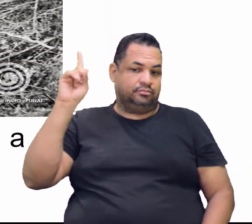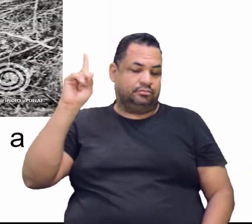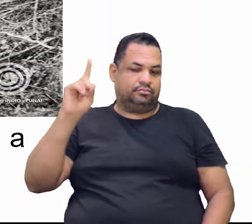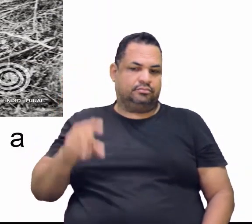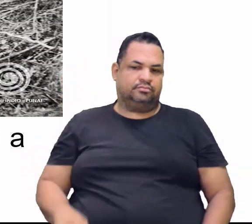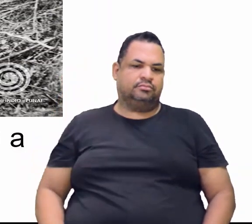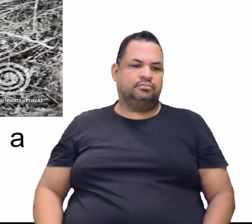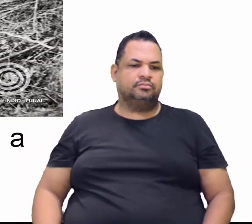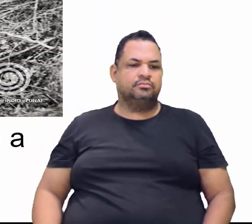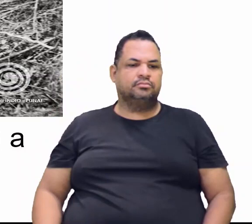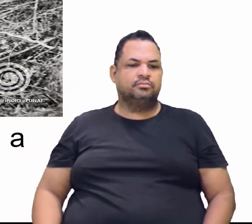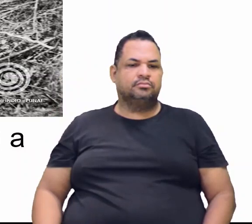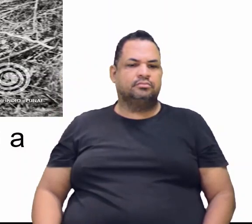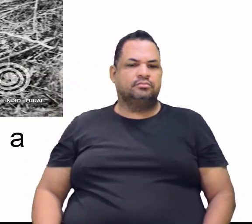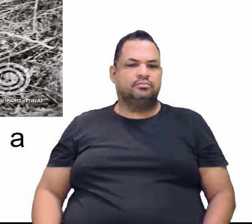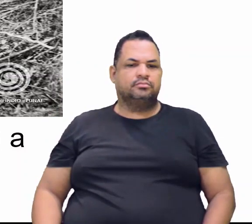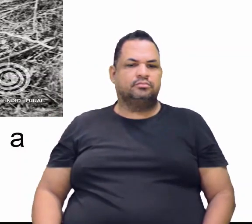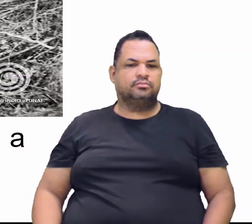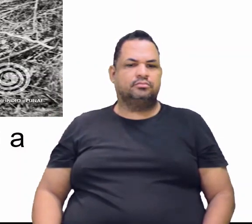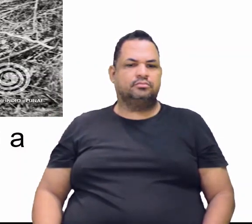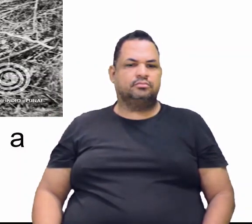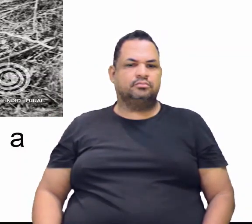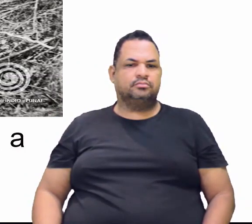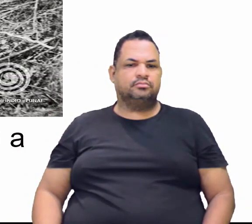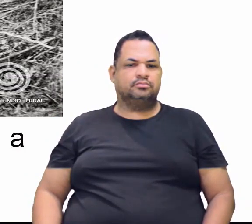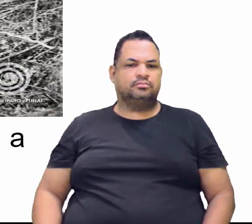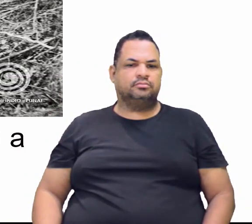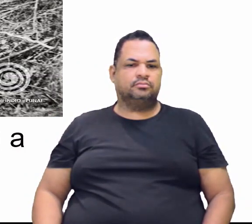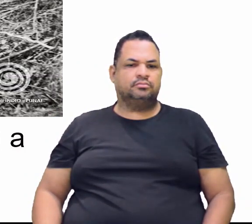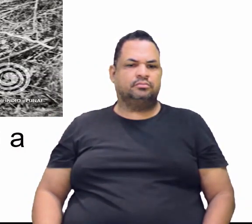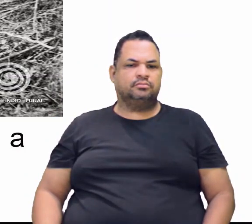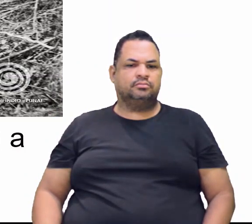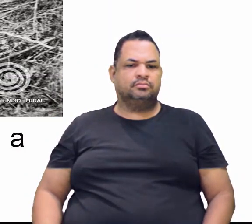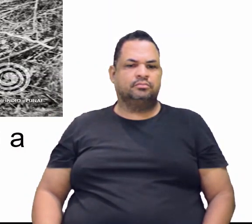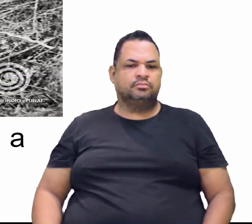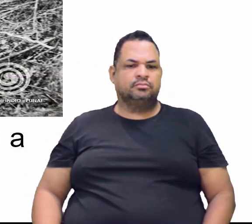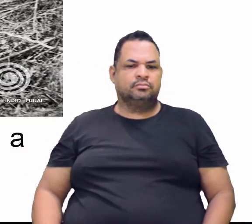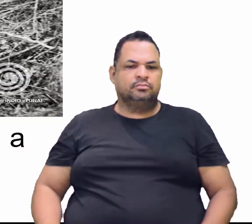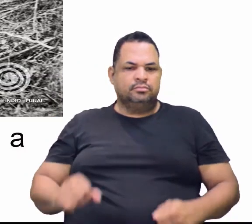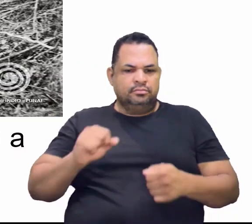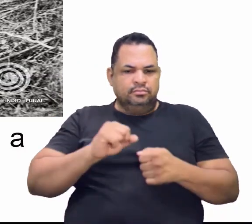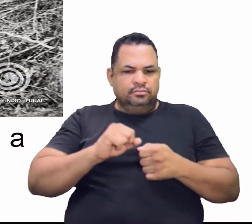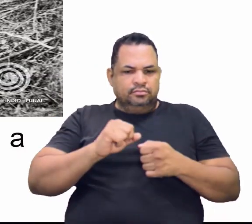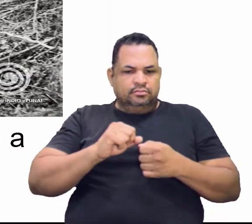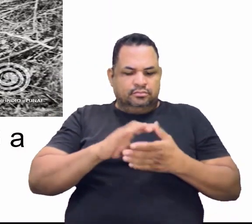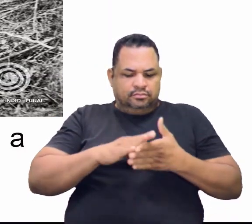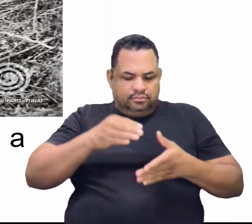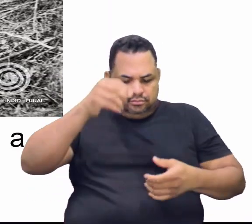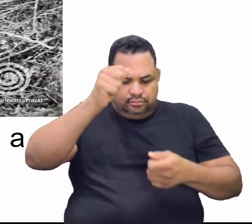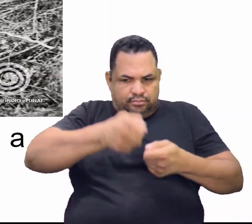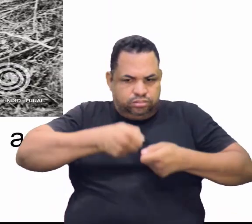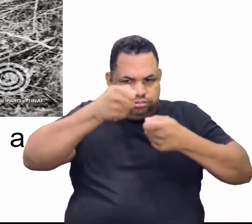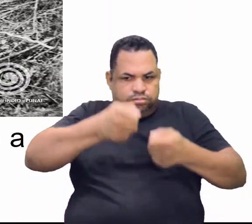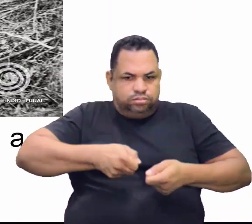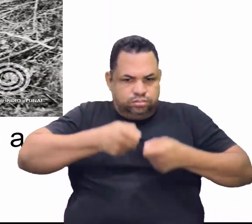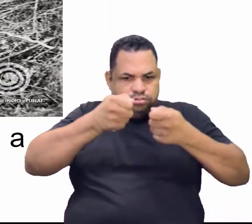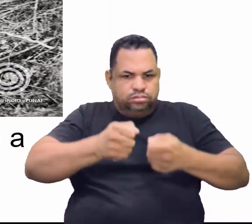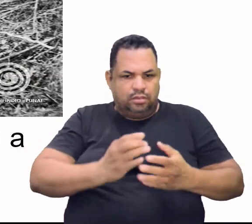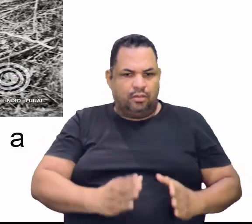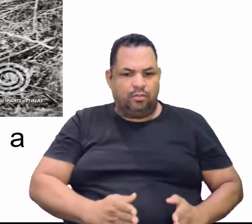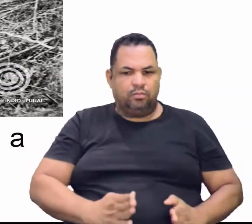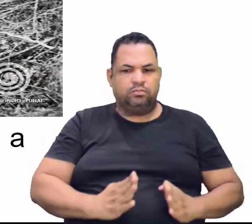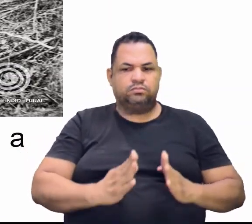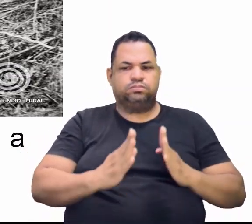Viu aí? Se bem aqui ele faz um buraco, levanta um